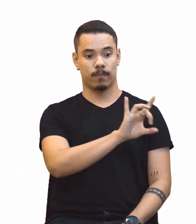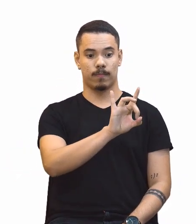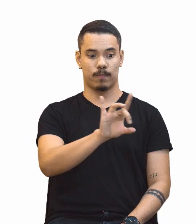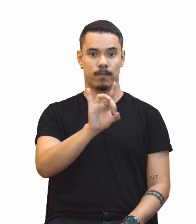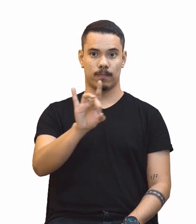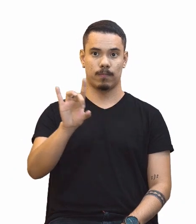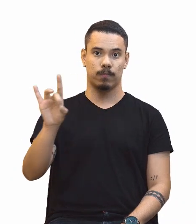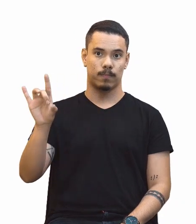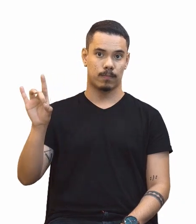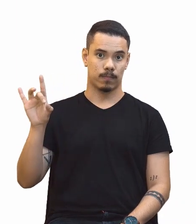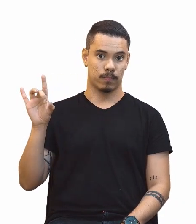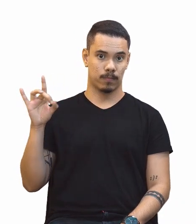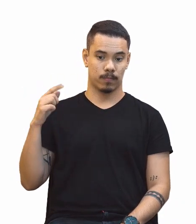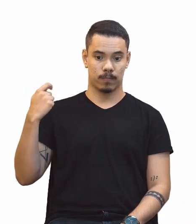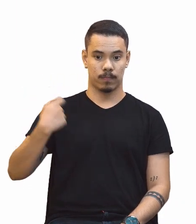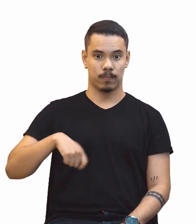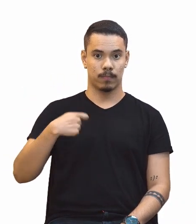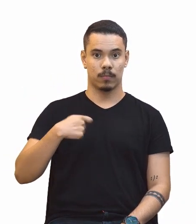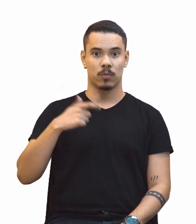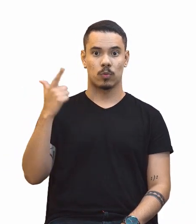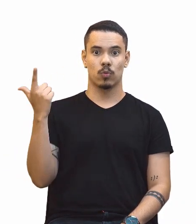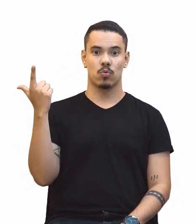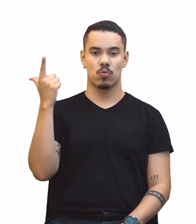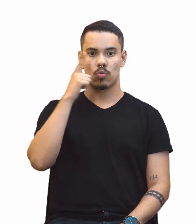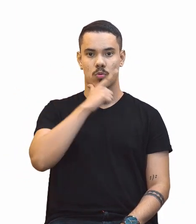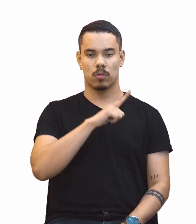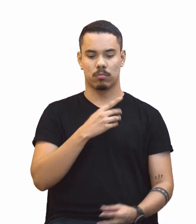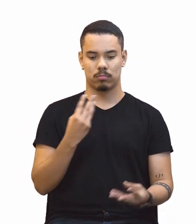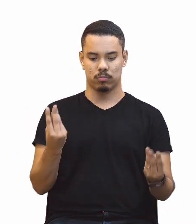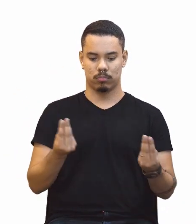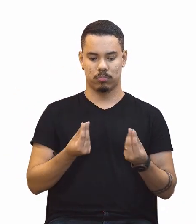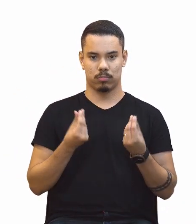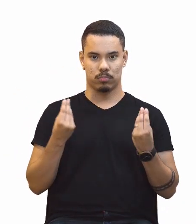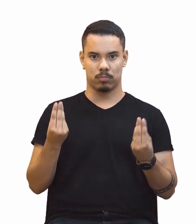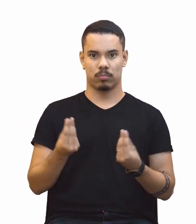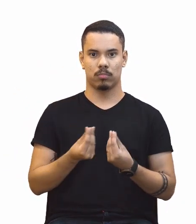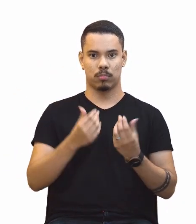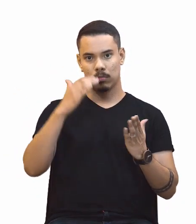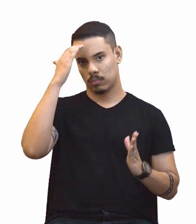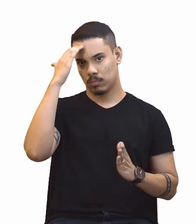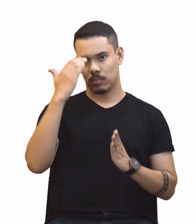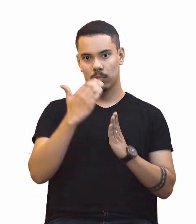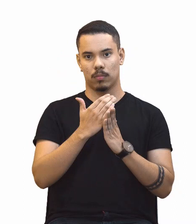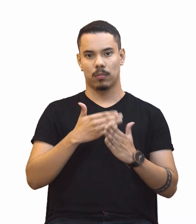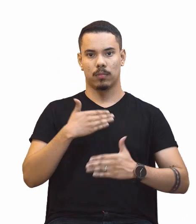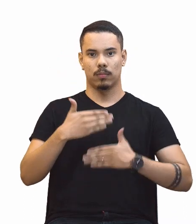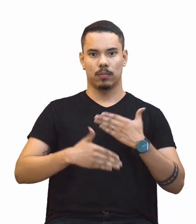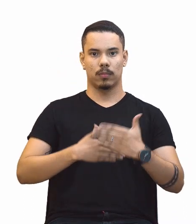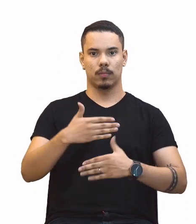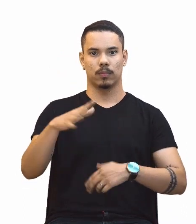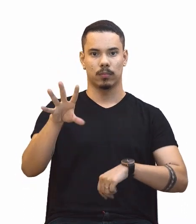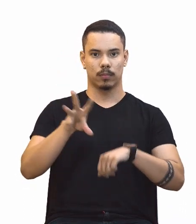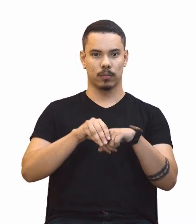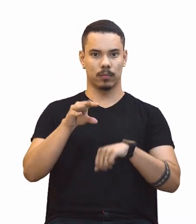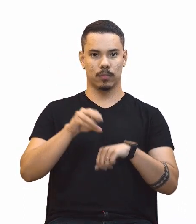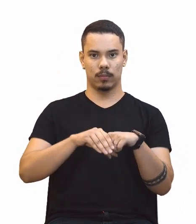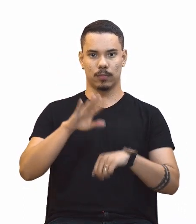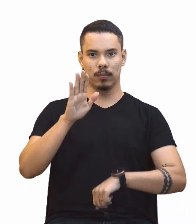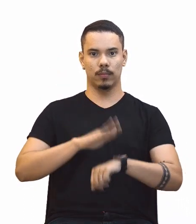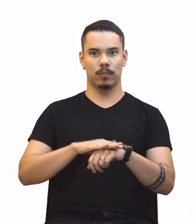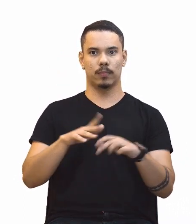devemos atingir sua essência, seguindo um processo de conhecimento que